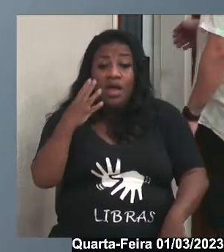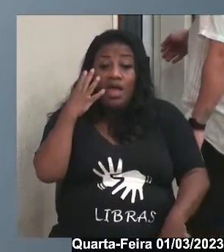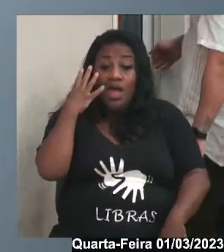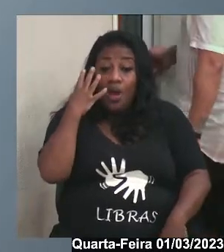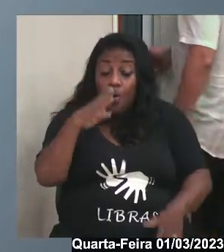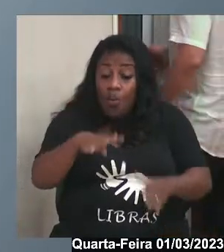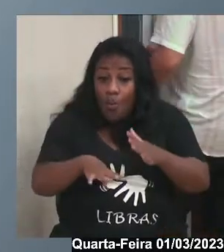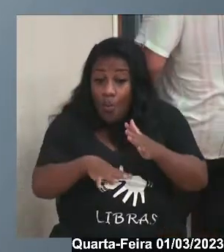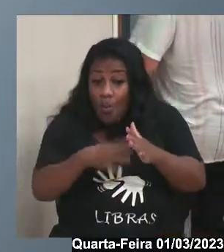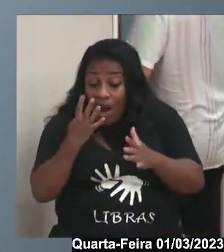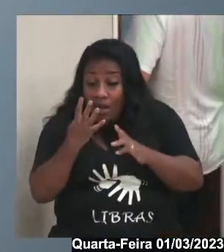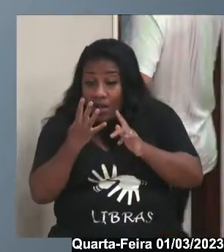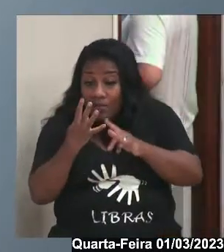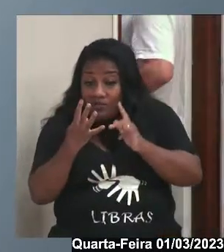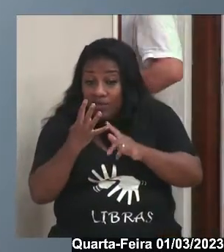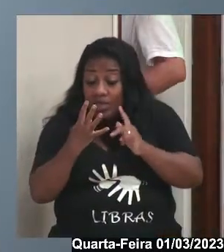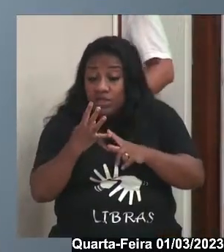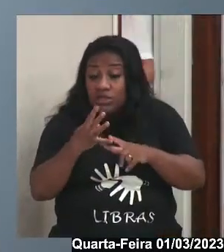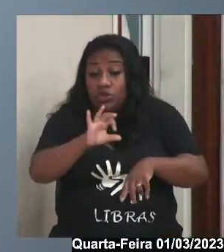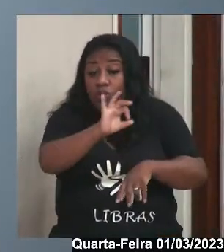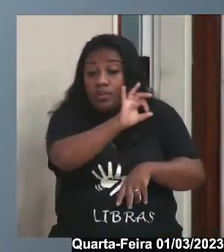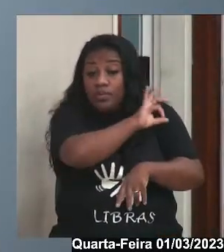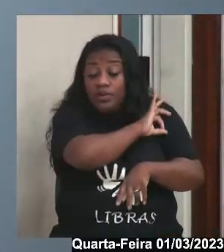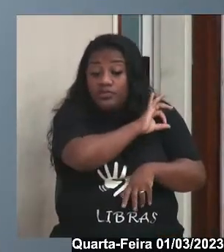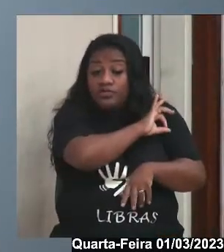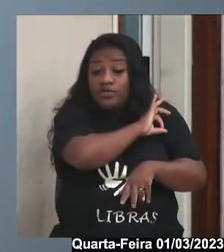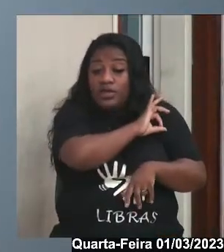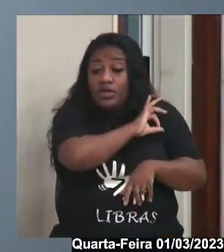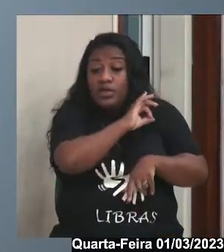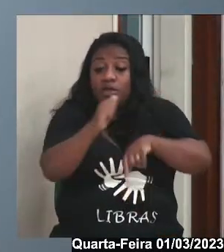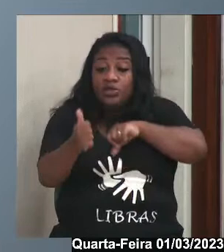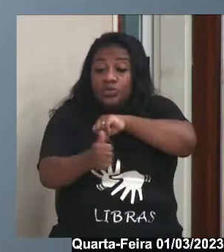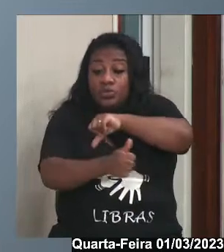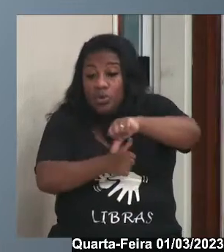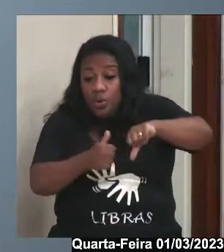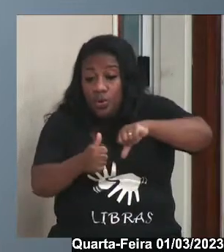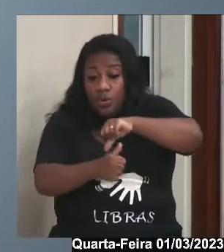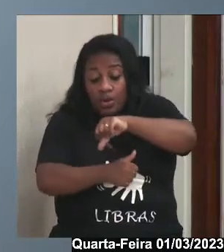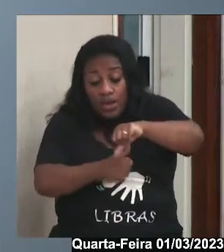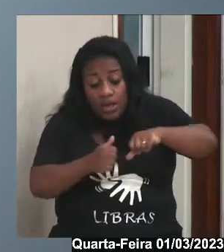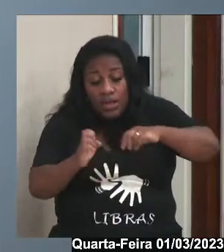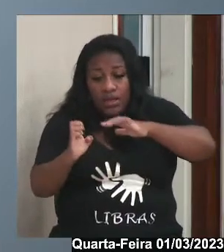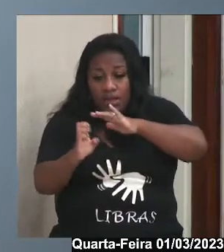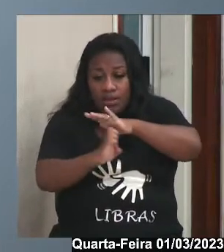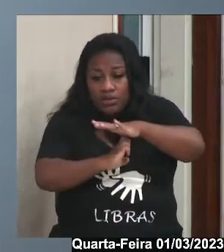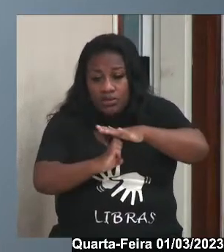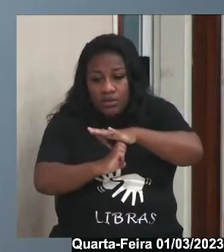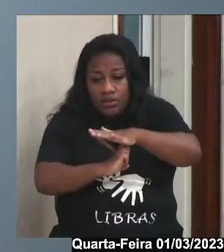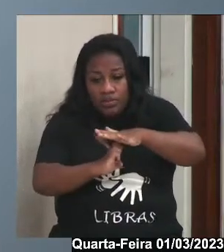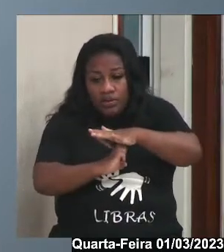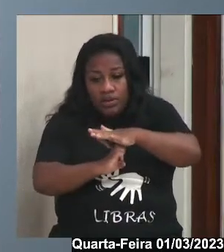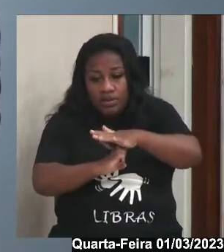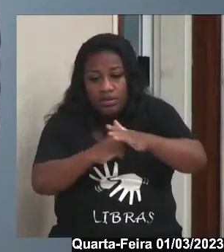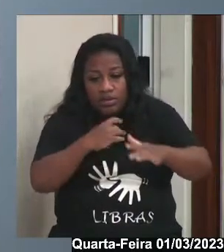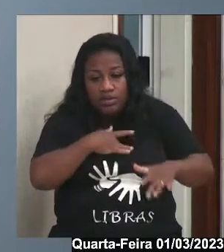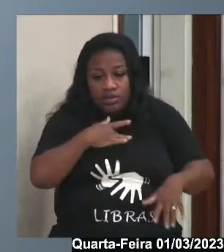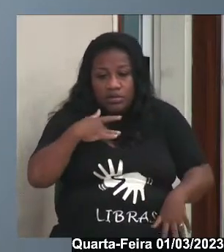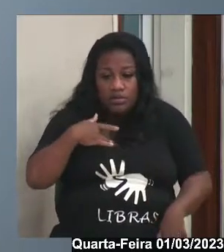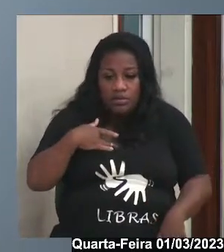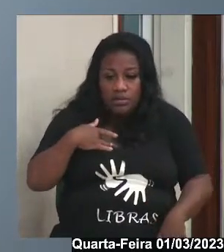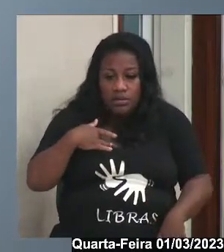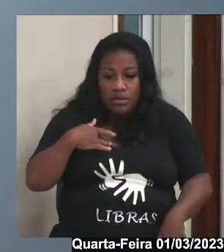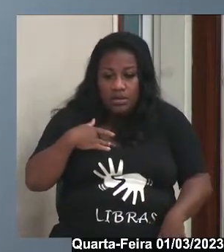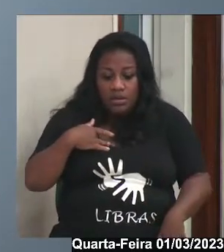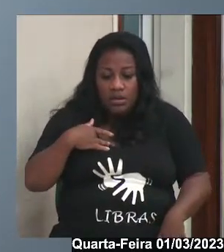é a quarta vez que só o prefeito Ney Santos troca de empresa de saúde. Aí a gente tem que